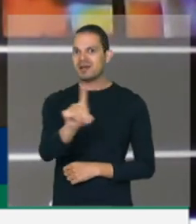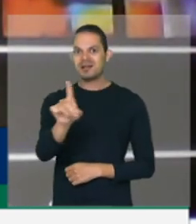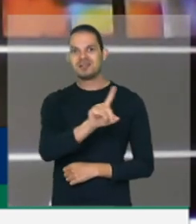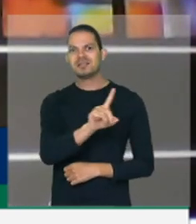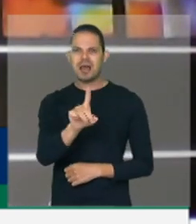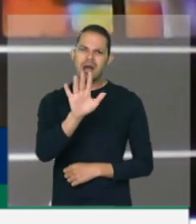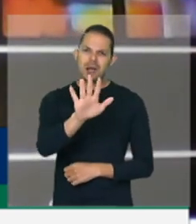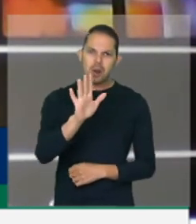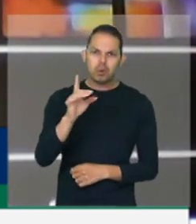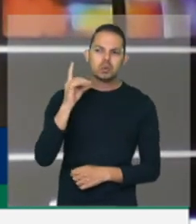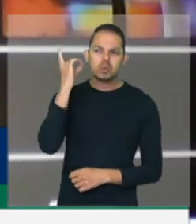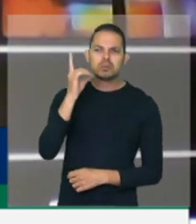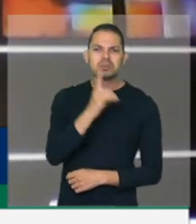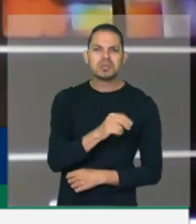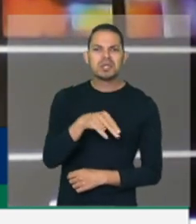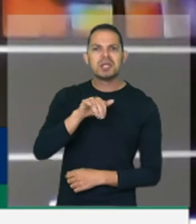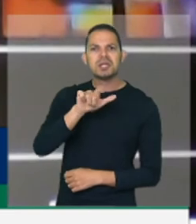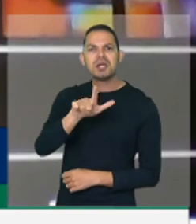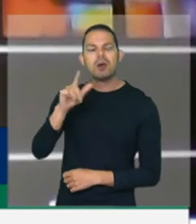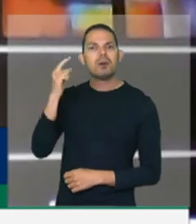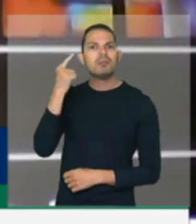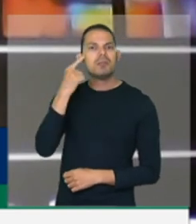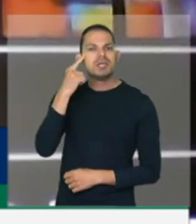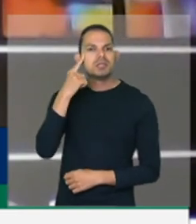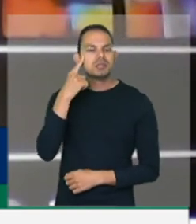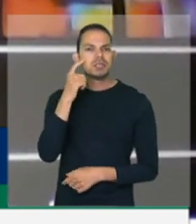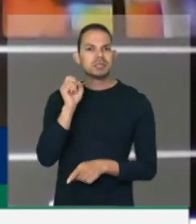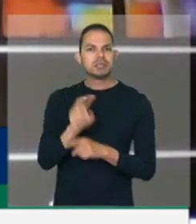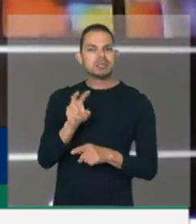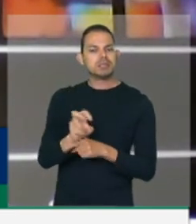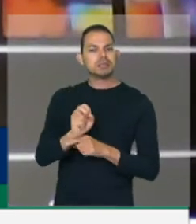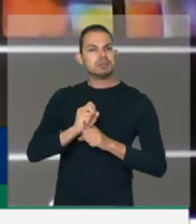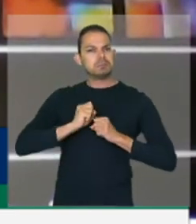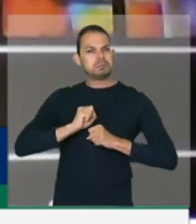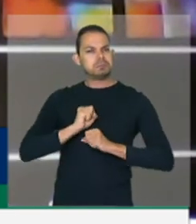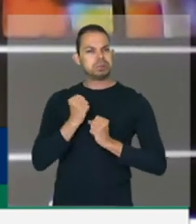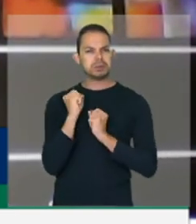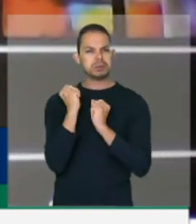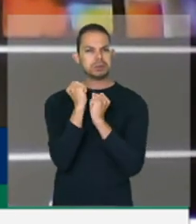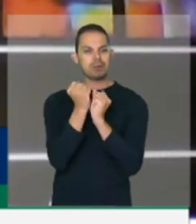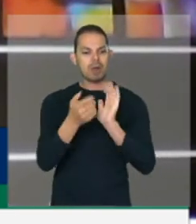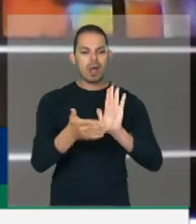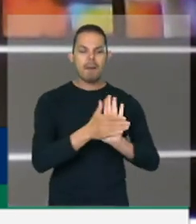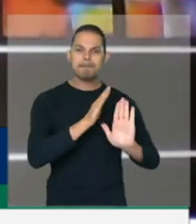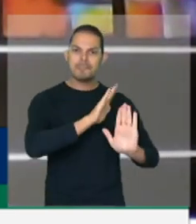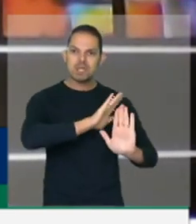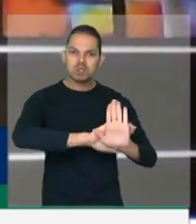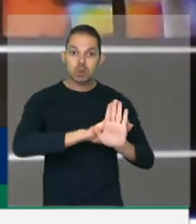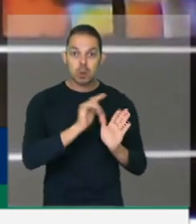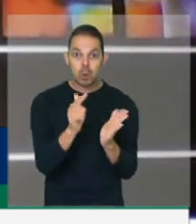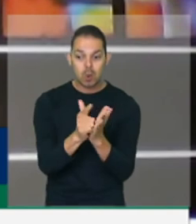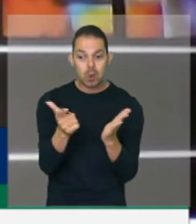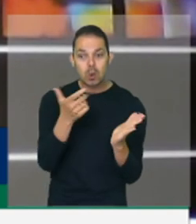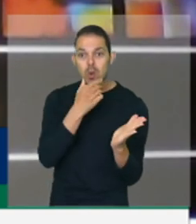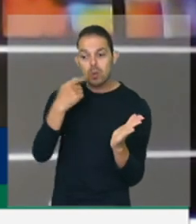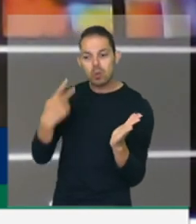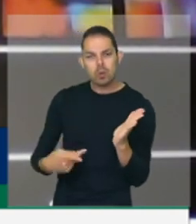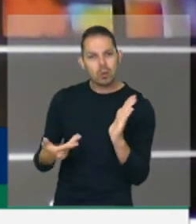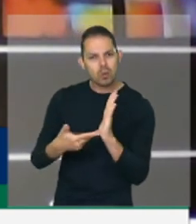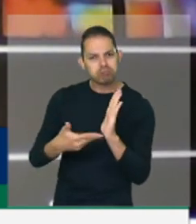pensou quando, de forma virulenta e raivosa, ameaçou um jornalista na Câmara